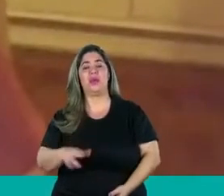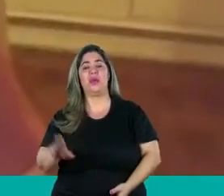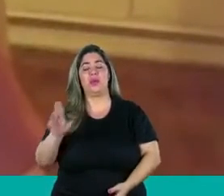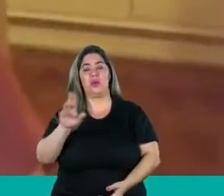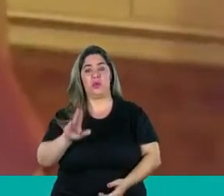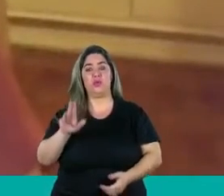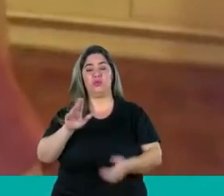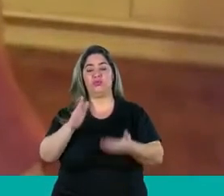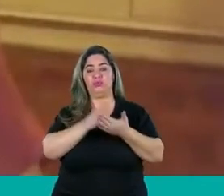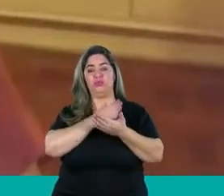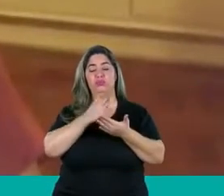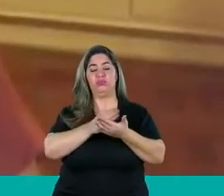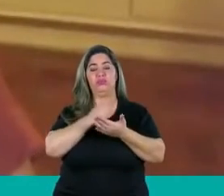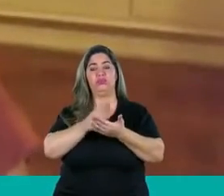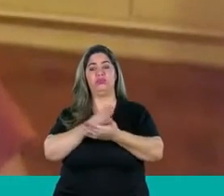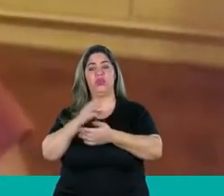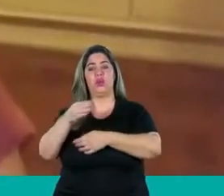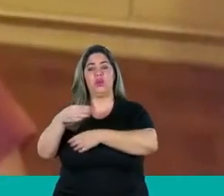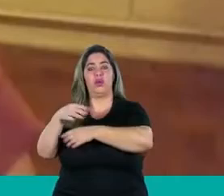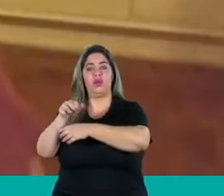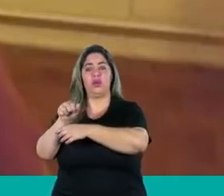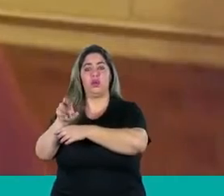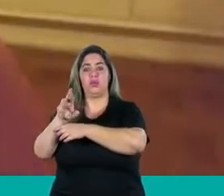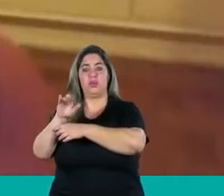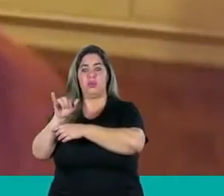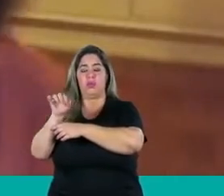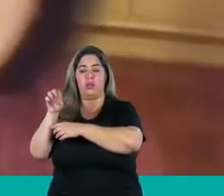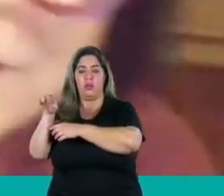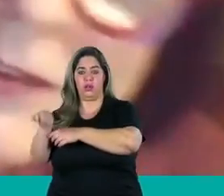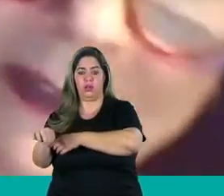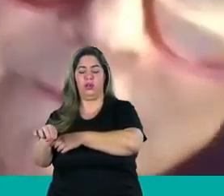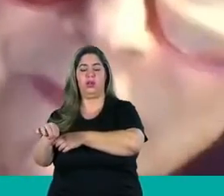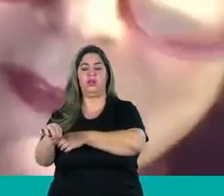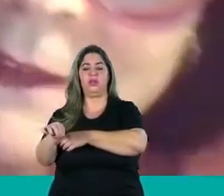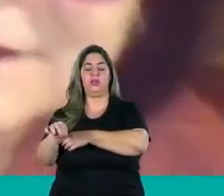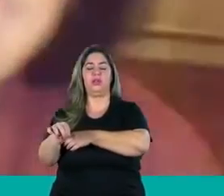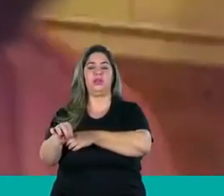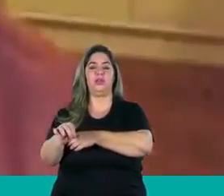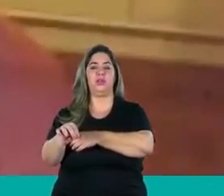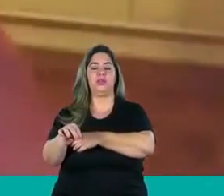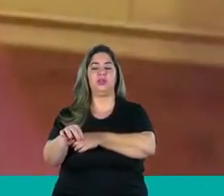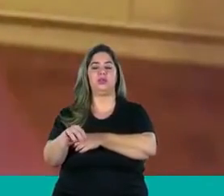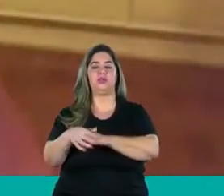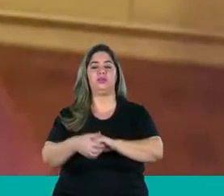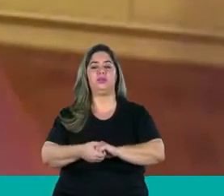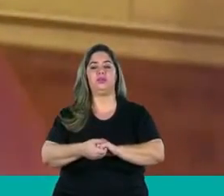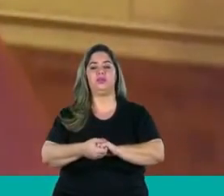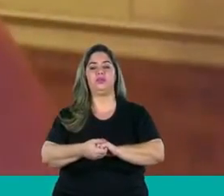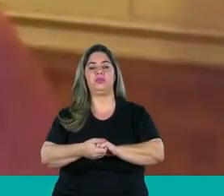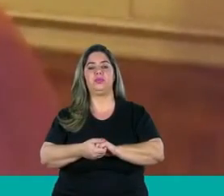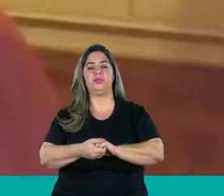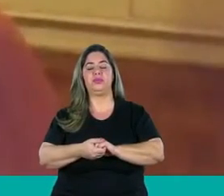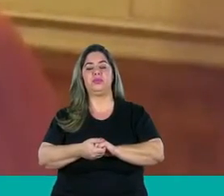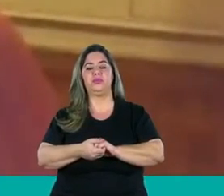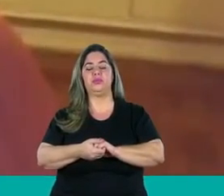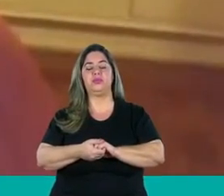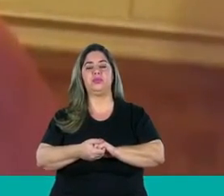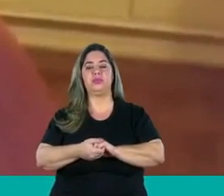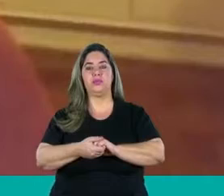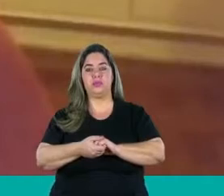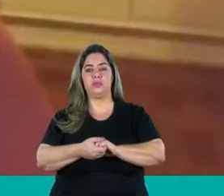obra do Mohan aqui, desses meus minutos que eu já encerro,